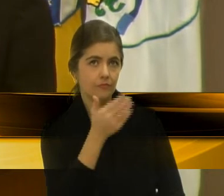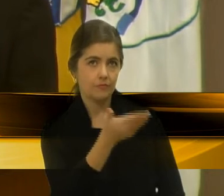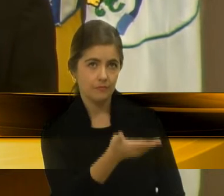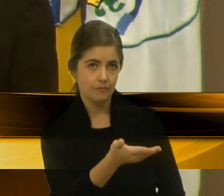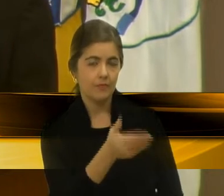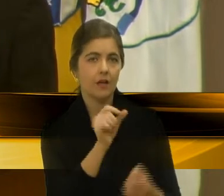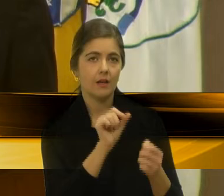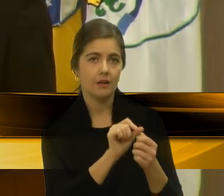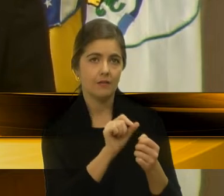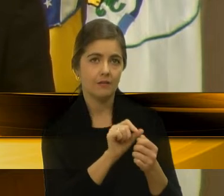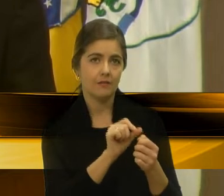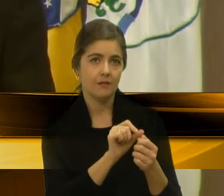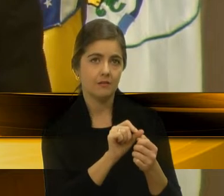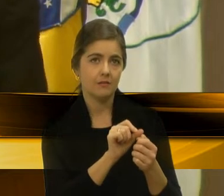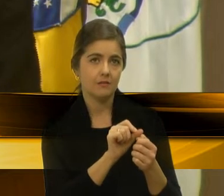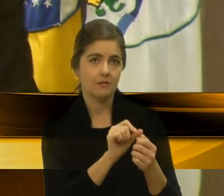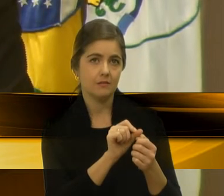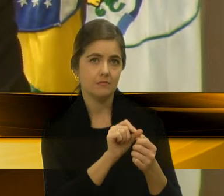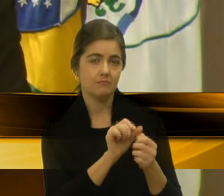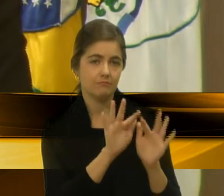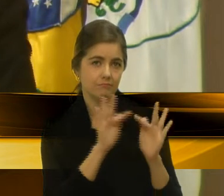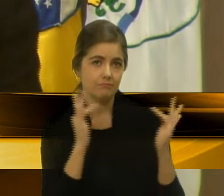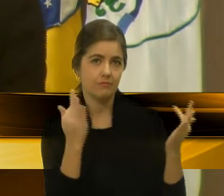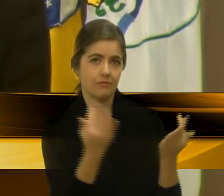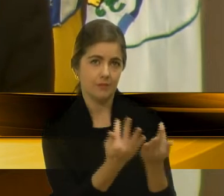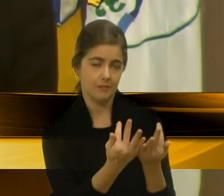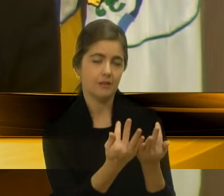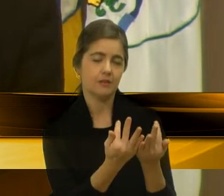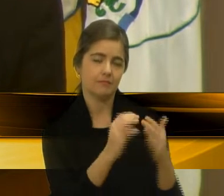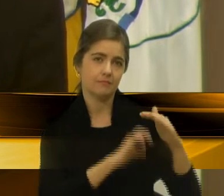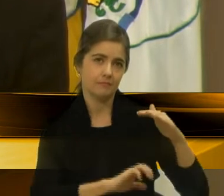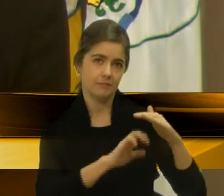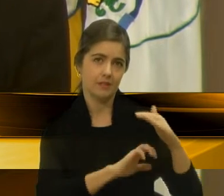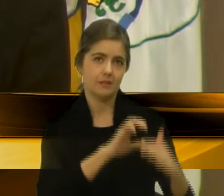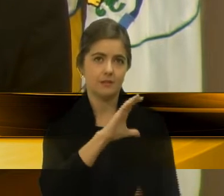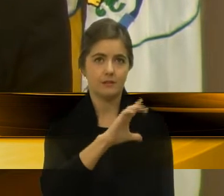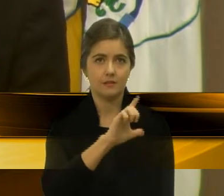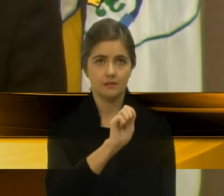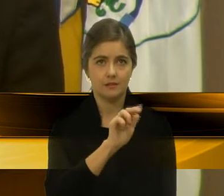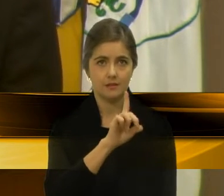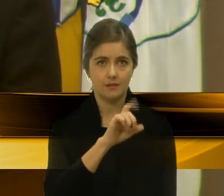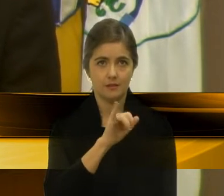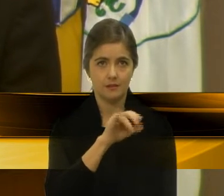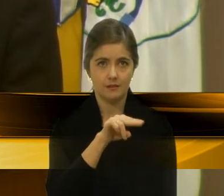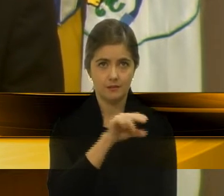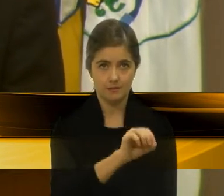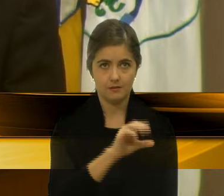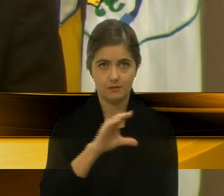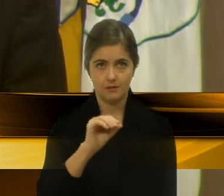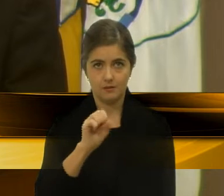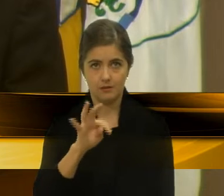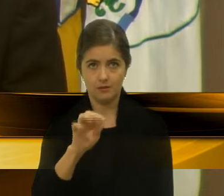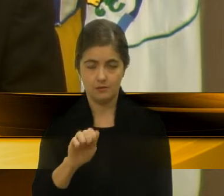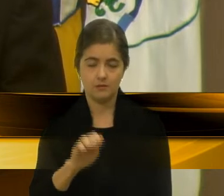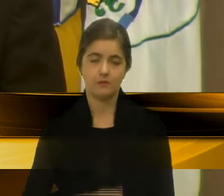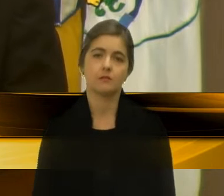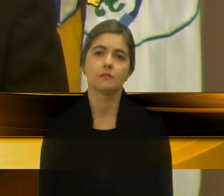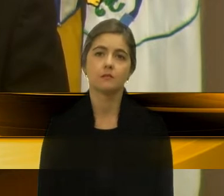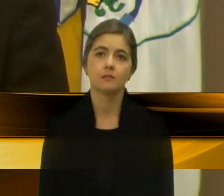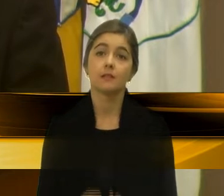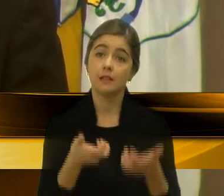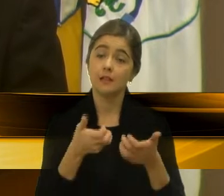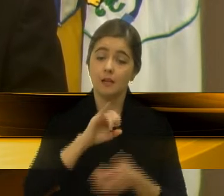faz parte também da família da empresa Claudino Costa e Boff. Então, quero usar esse espaço desse